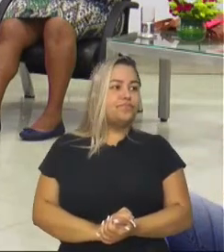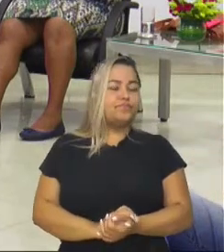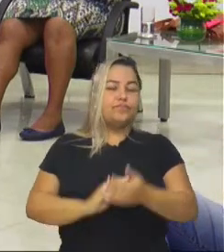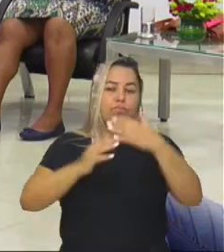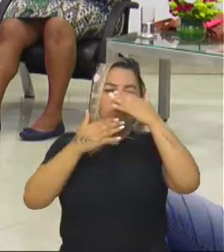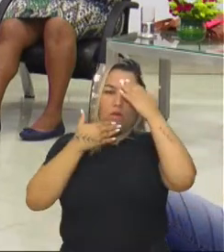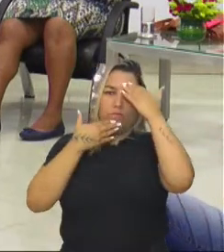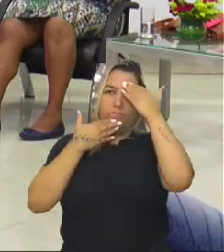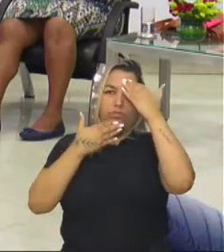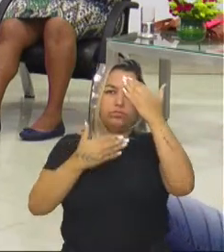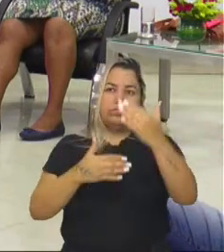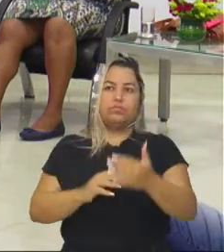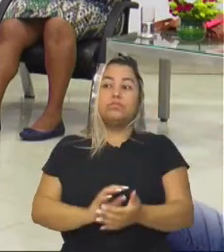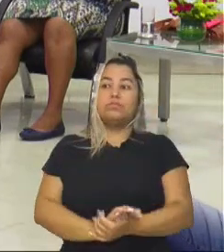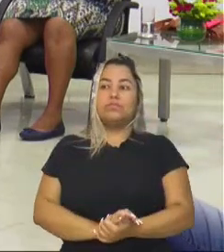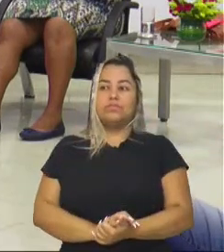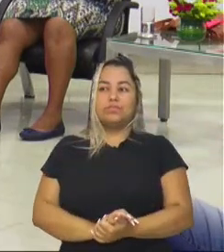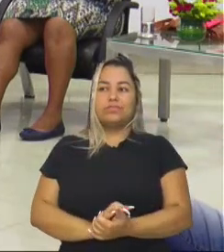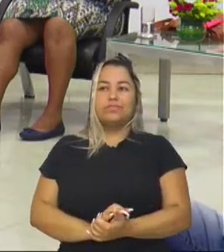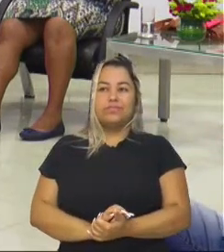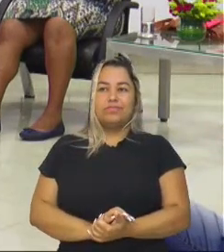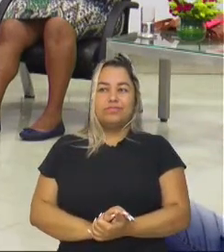Obrigado.